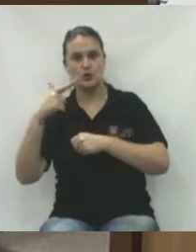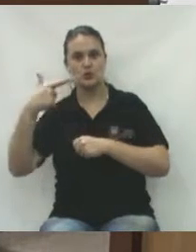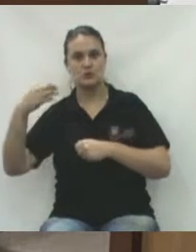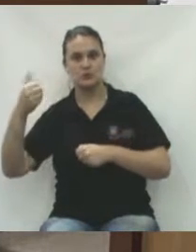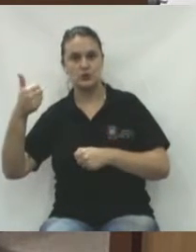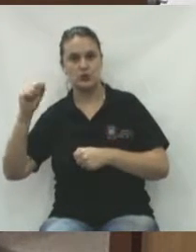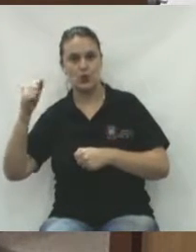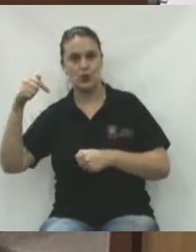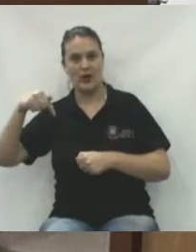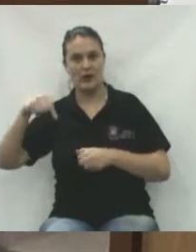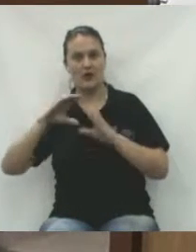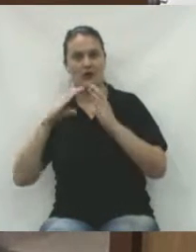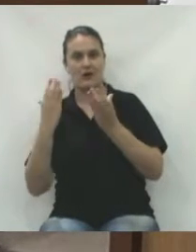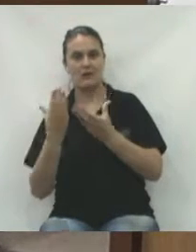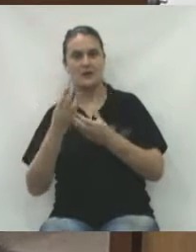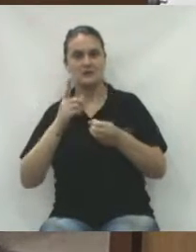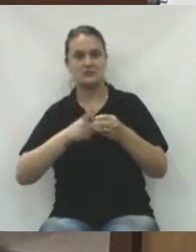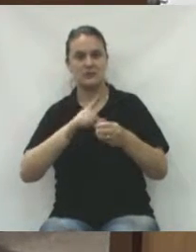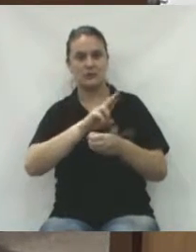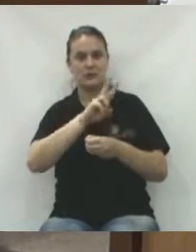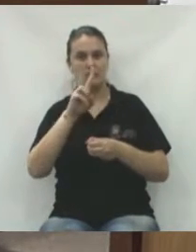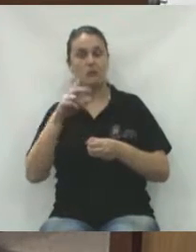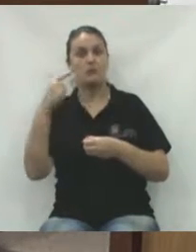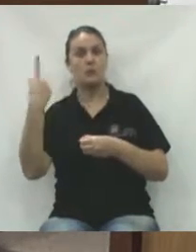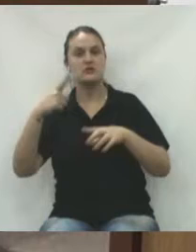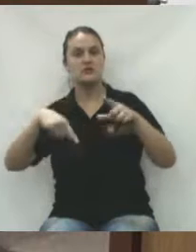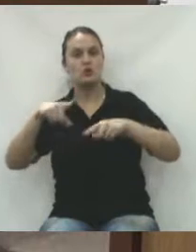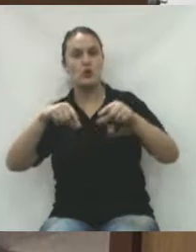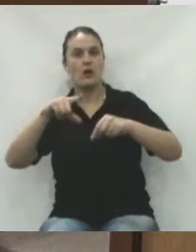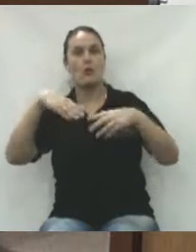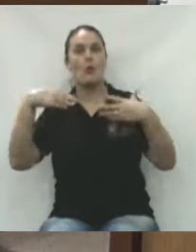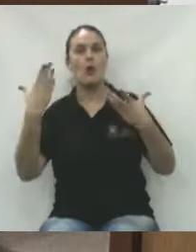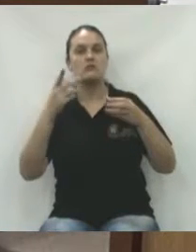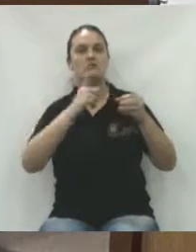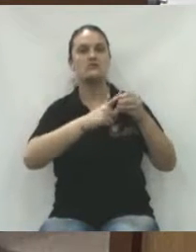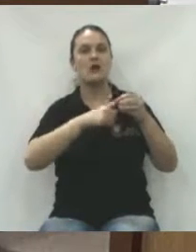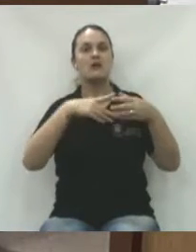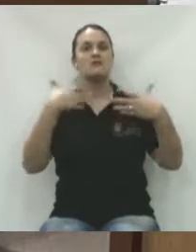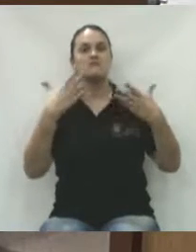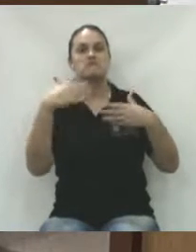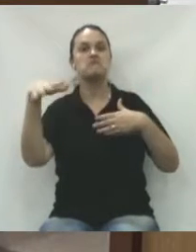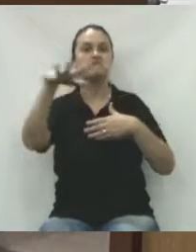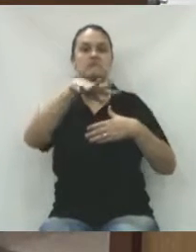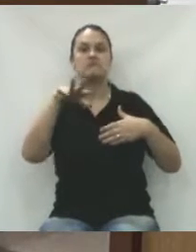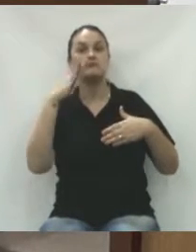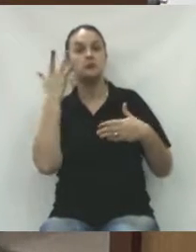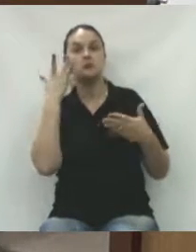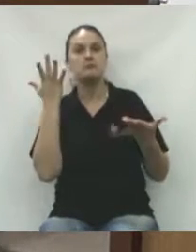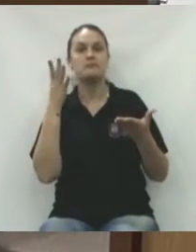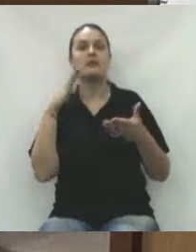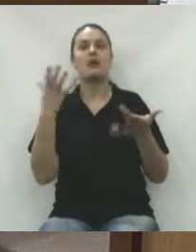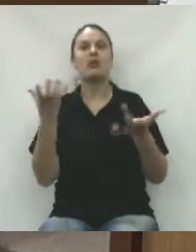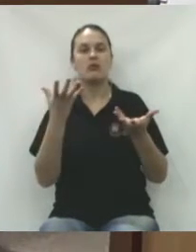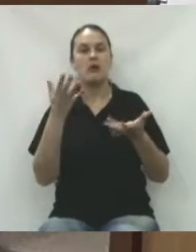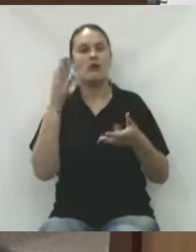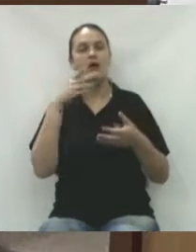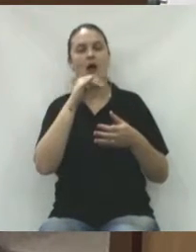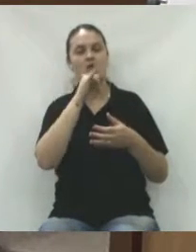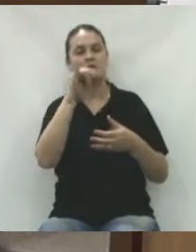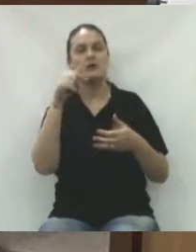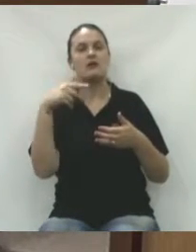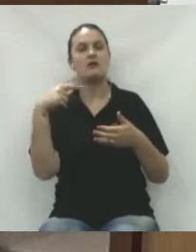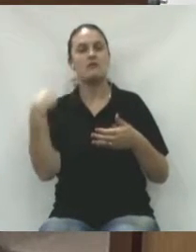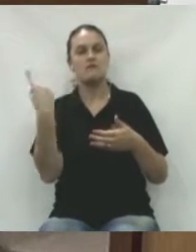aqui na campanha do vitória e depois vai sortear onde que vai ser na outra câmera aqui nossa nossa região e queremos